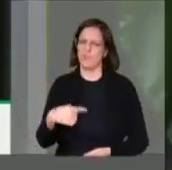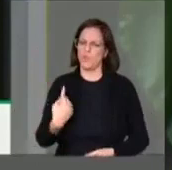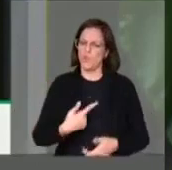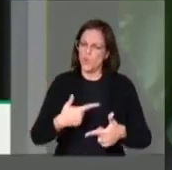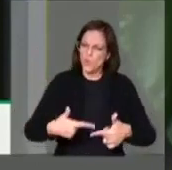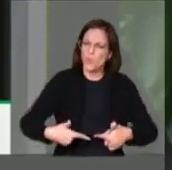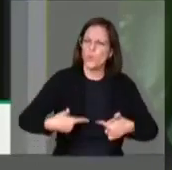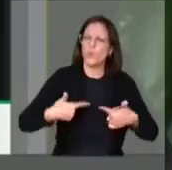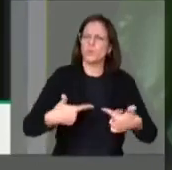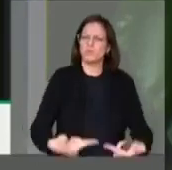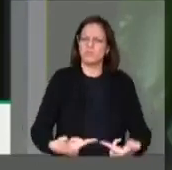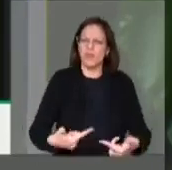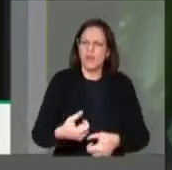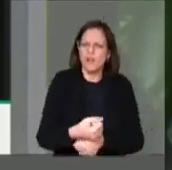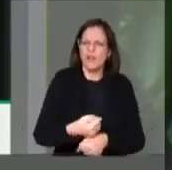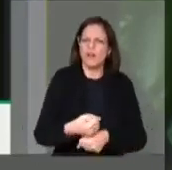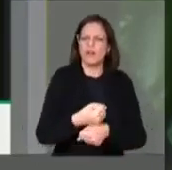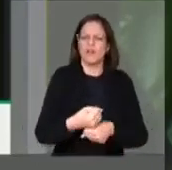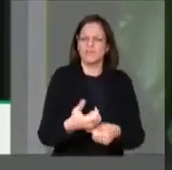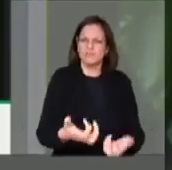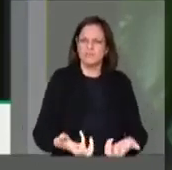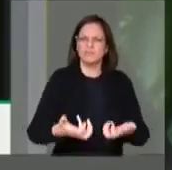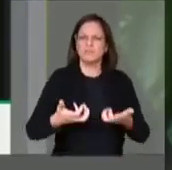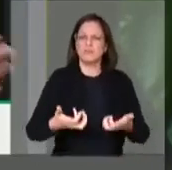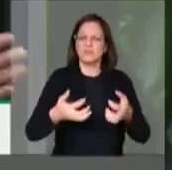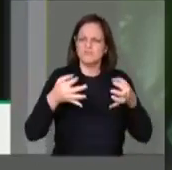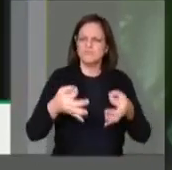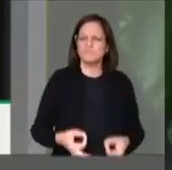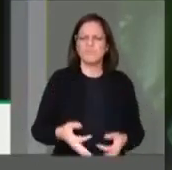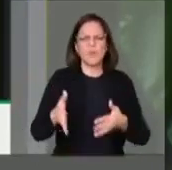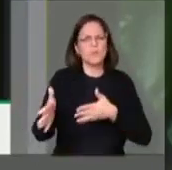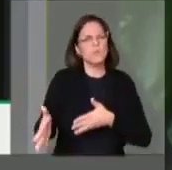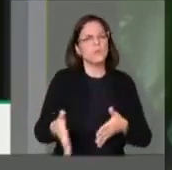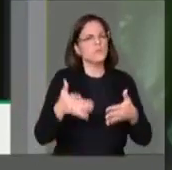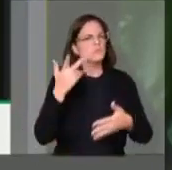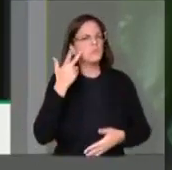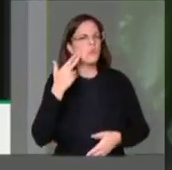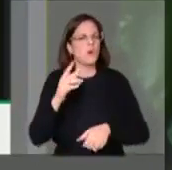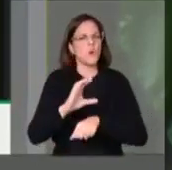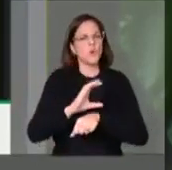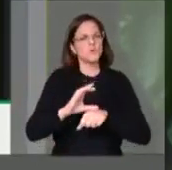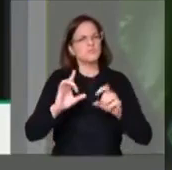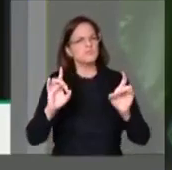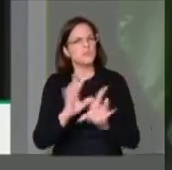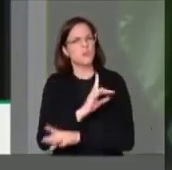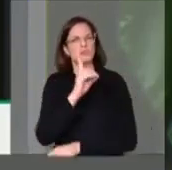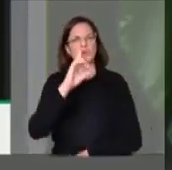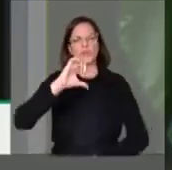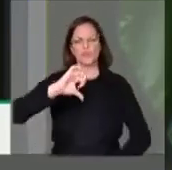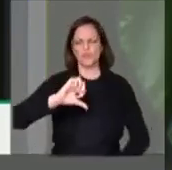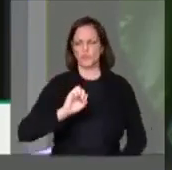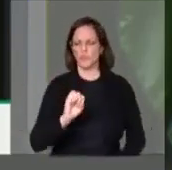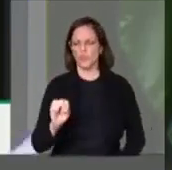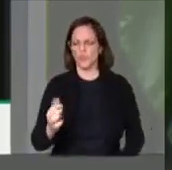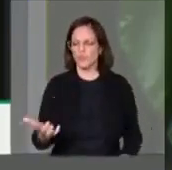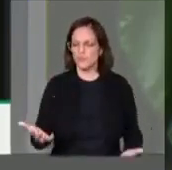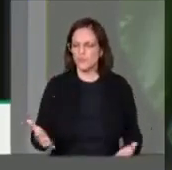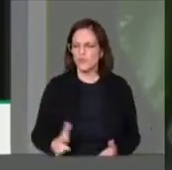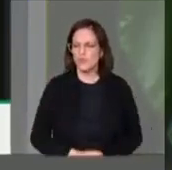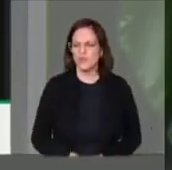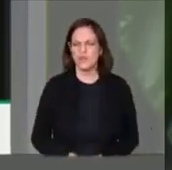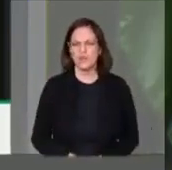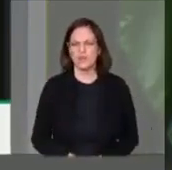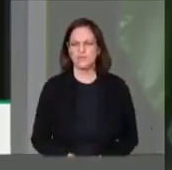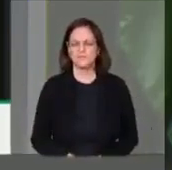por sedimentar através dos cânones constitucionais que foram consagrados em 1988. Mas,